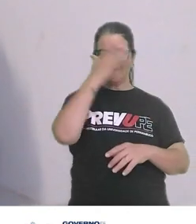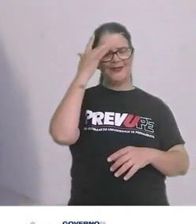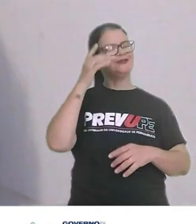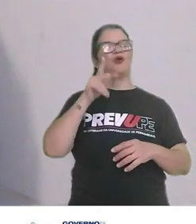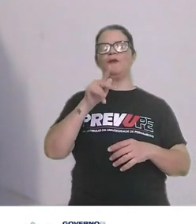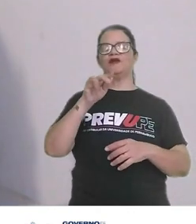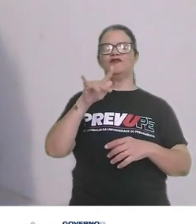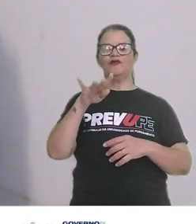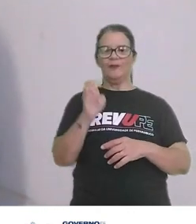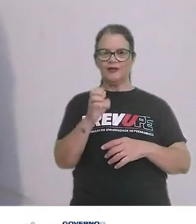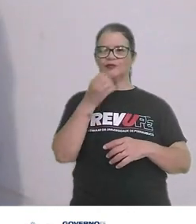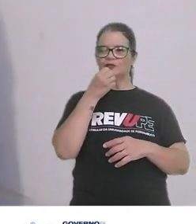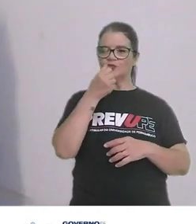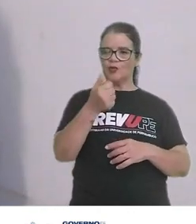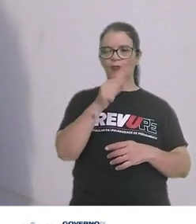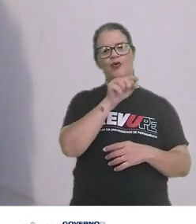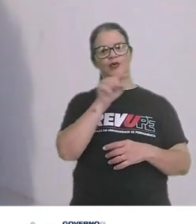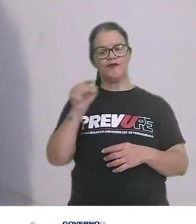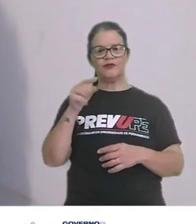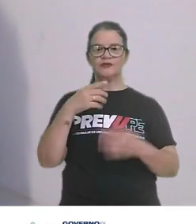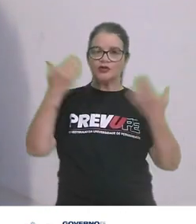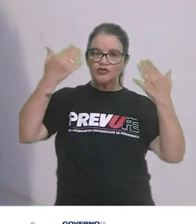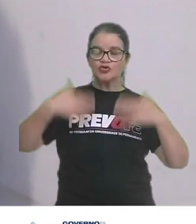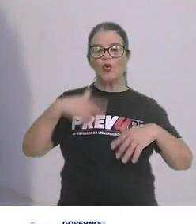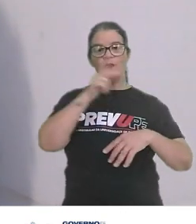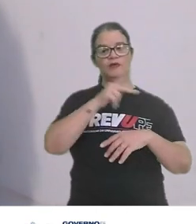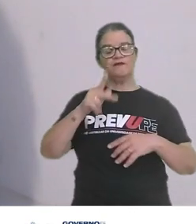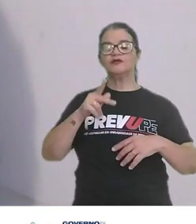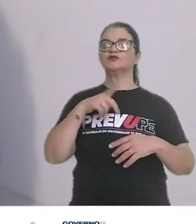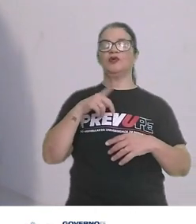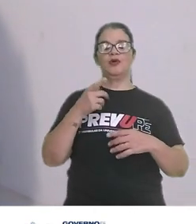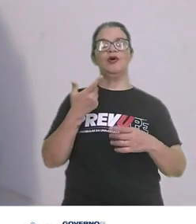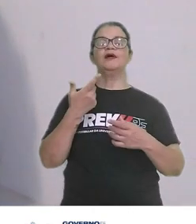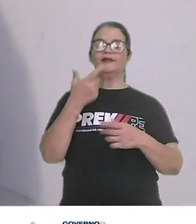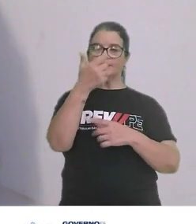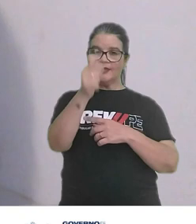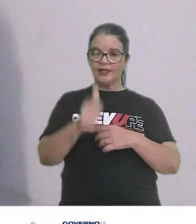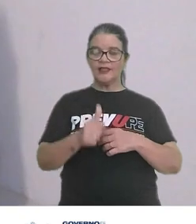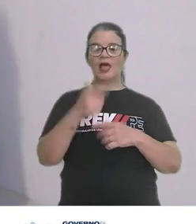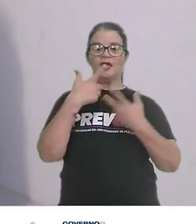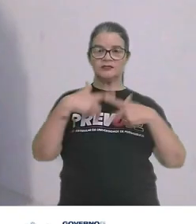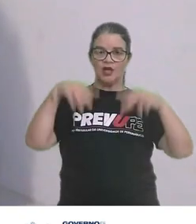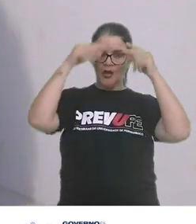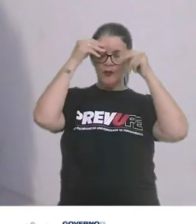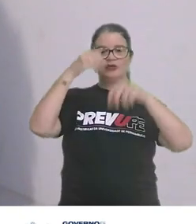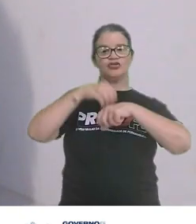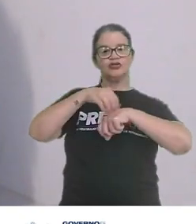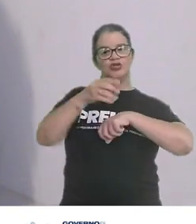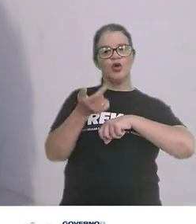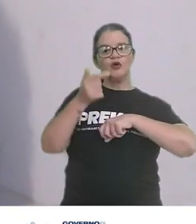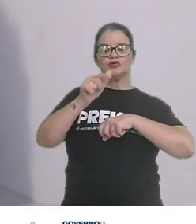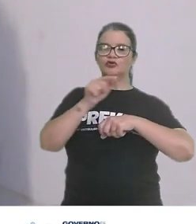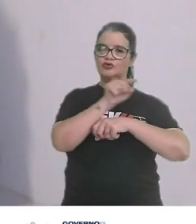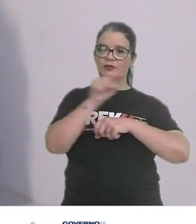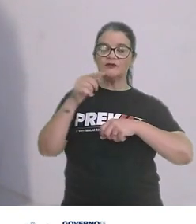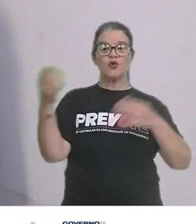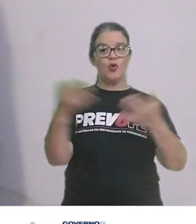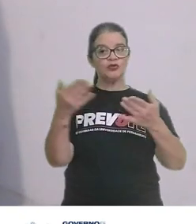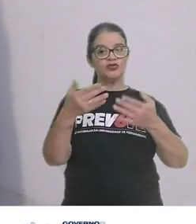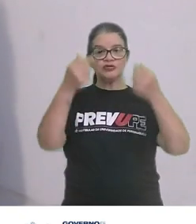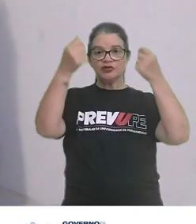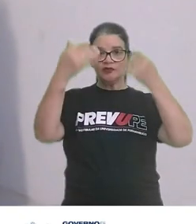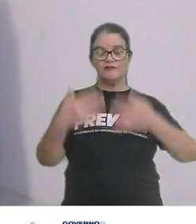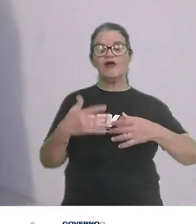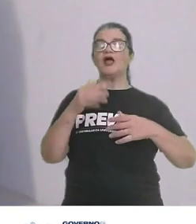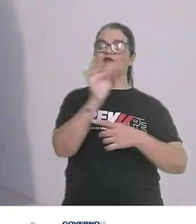Olá, pessoal do Prevup, tudo bom com vocês? Sou o professor Aldeir de Análise Linguística, tenho outras dicas para vocês e hoje a gente